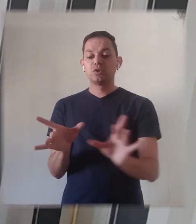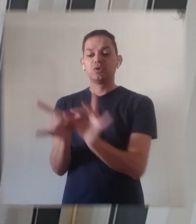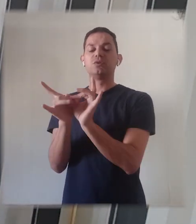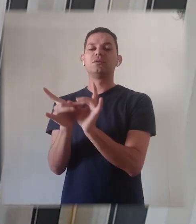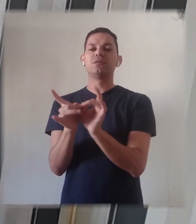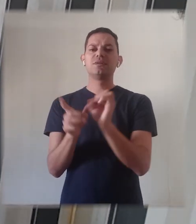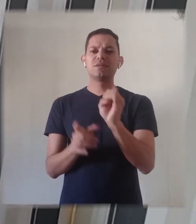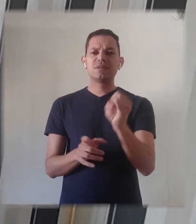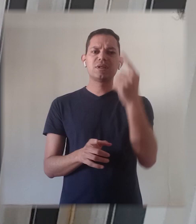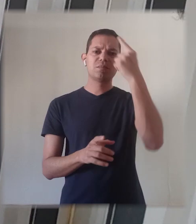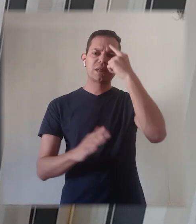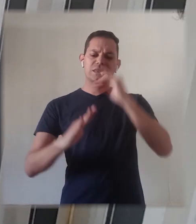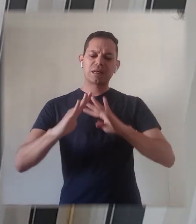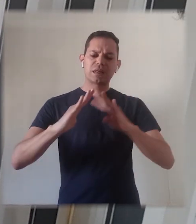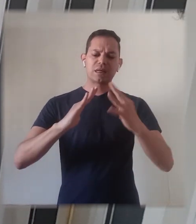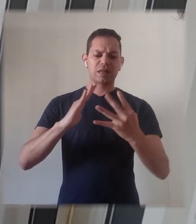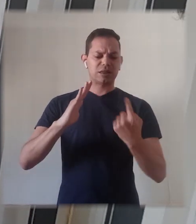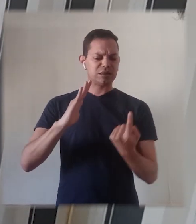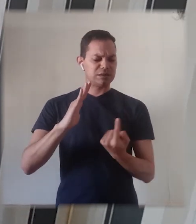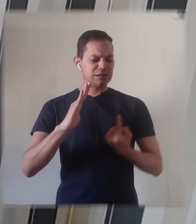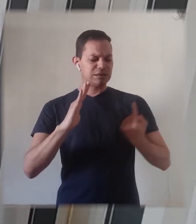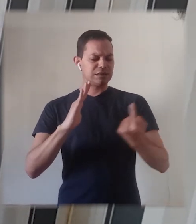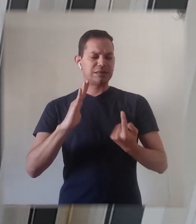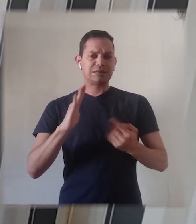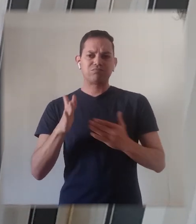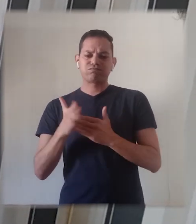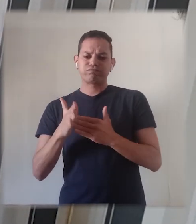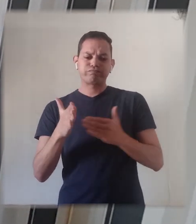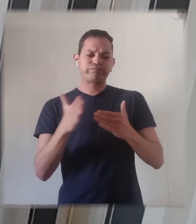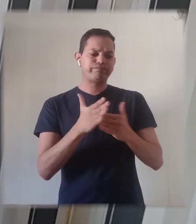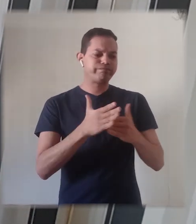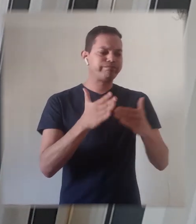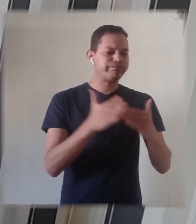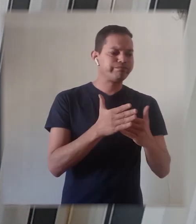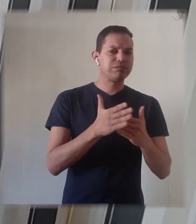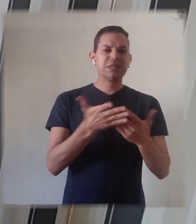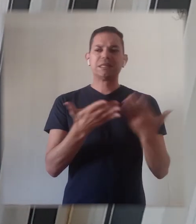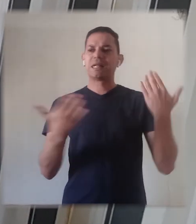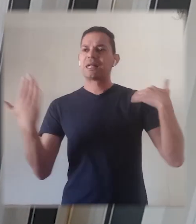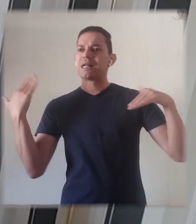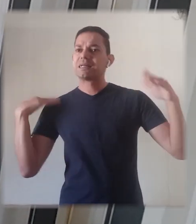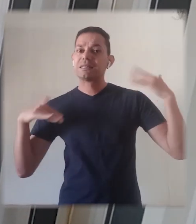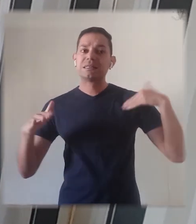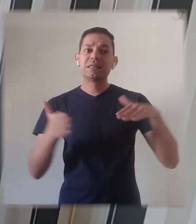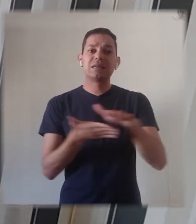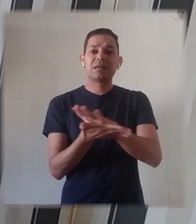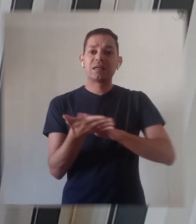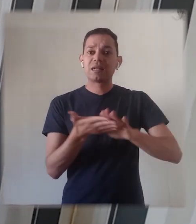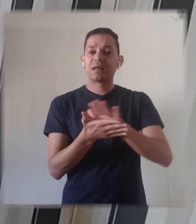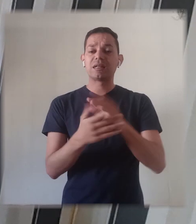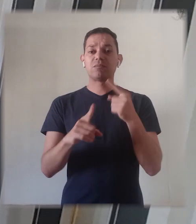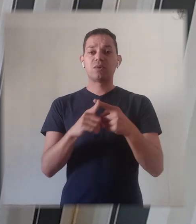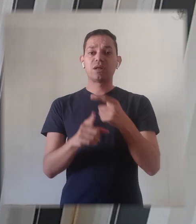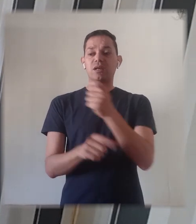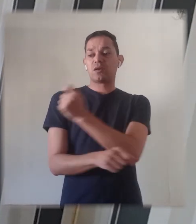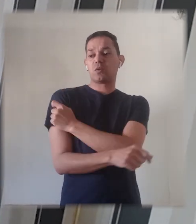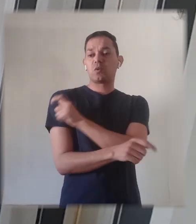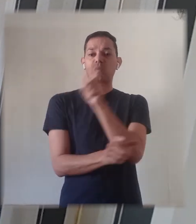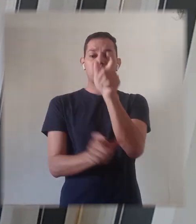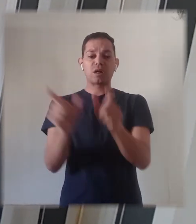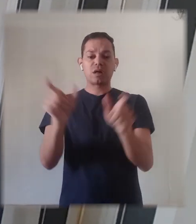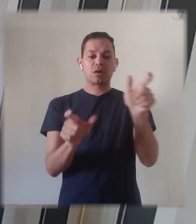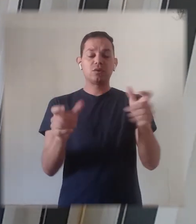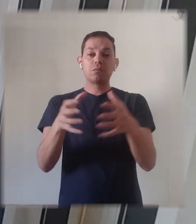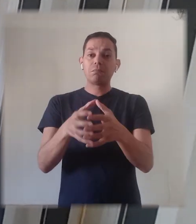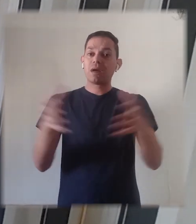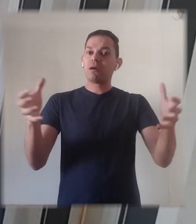esse acolhimento. Se a gente pensar que o isolamento social acabou privando as pessoas de alguma dessas práticas, pensando na realidade dos nossos